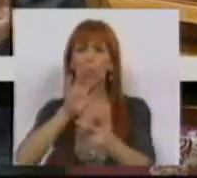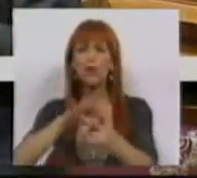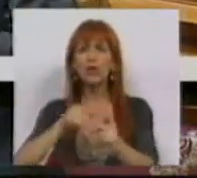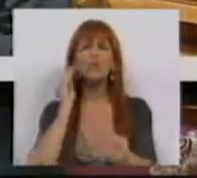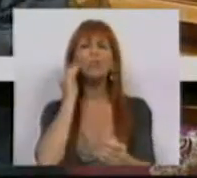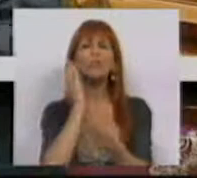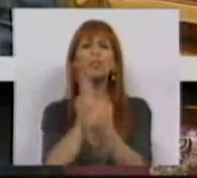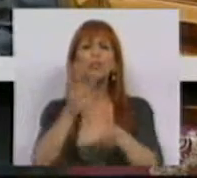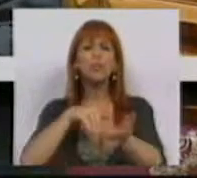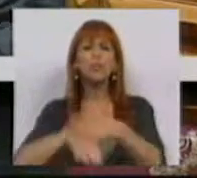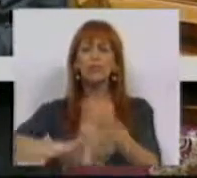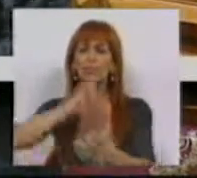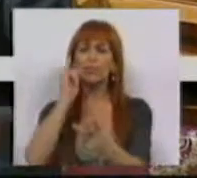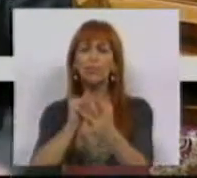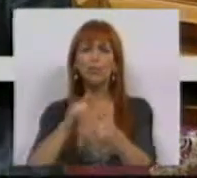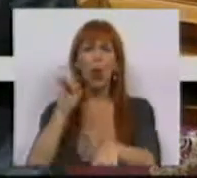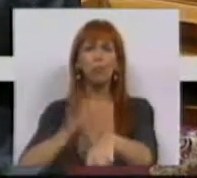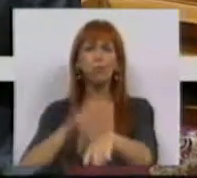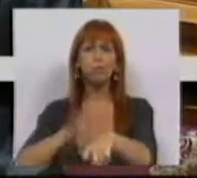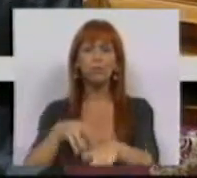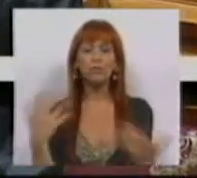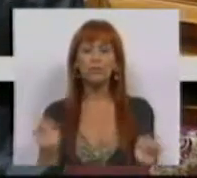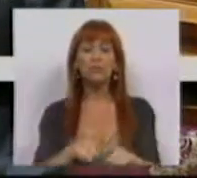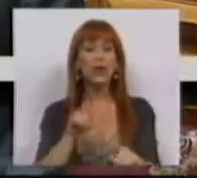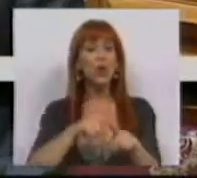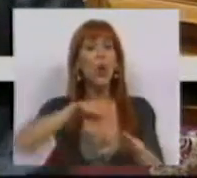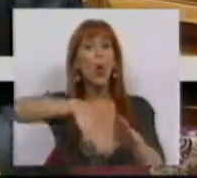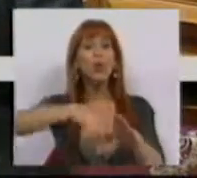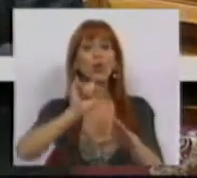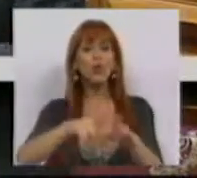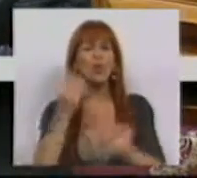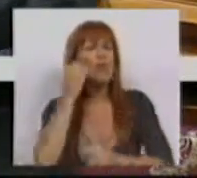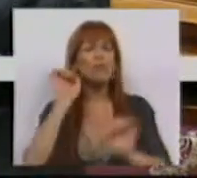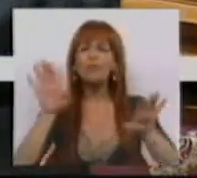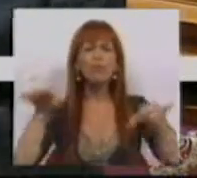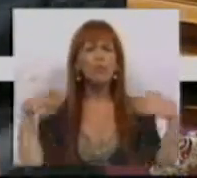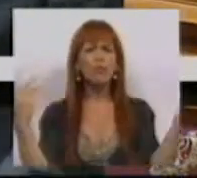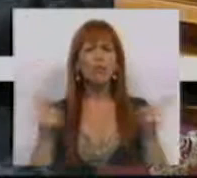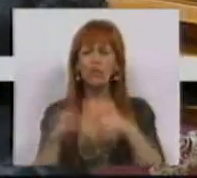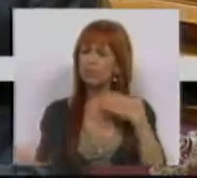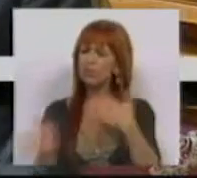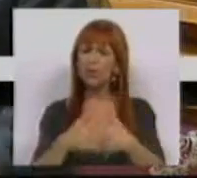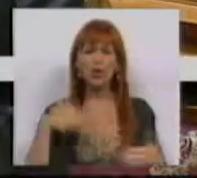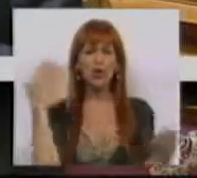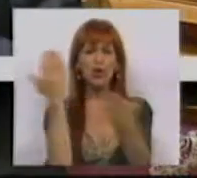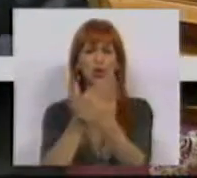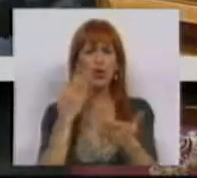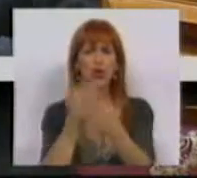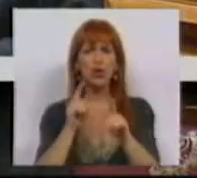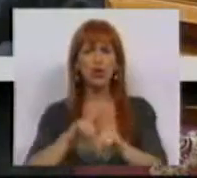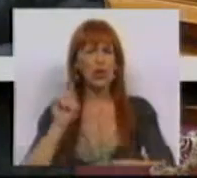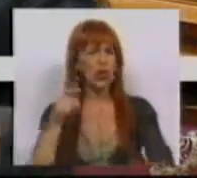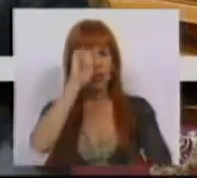ao processo e uma questão quanto ao timing. Quanto ao conteúdo, como é que é possível encerrar escolas